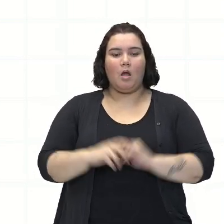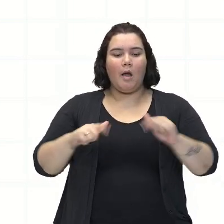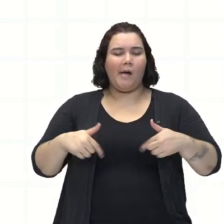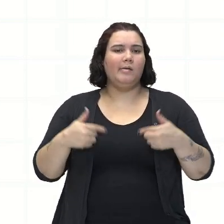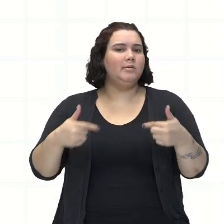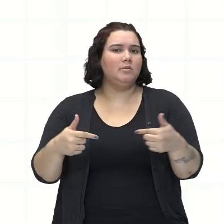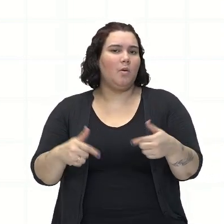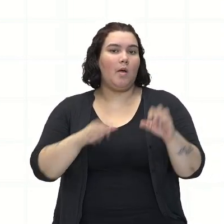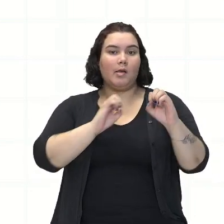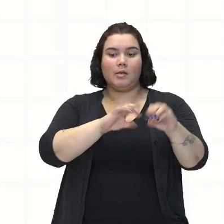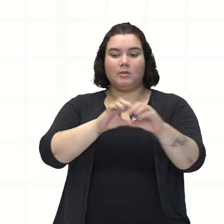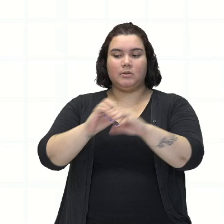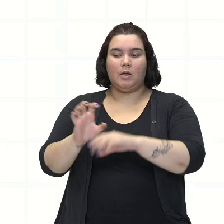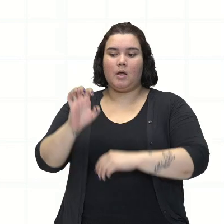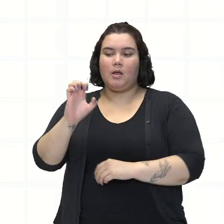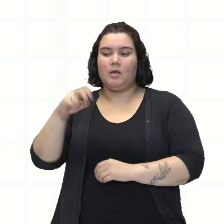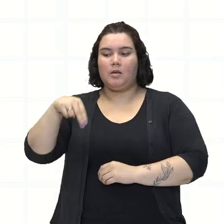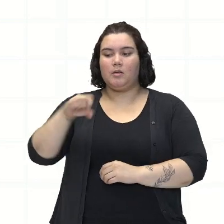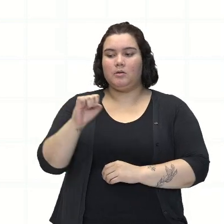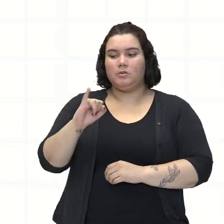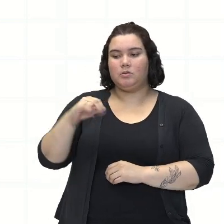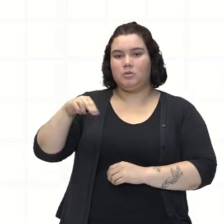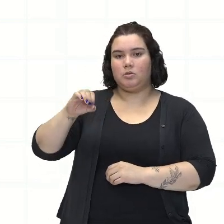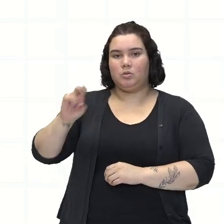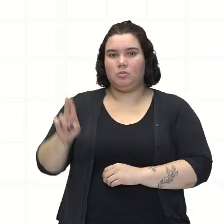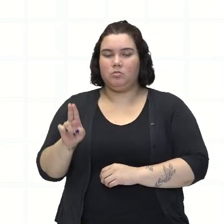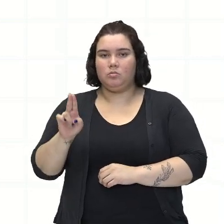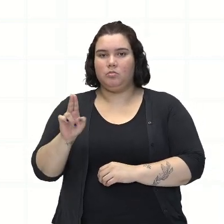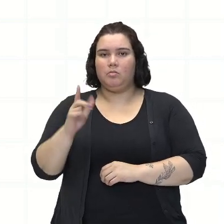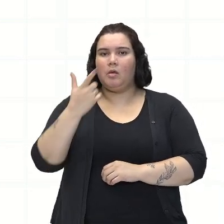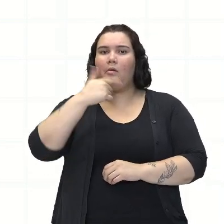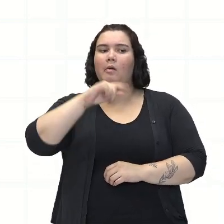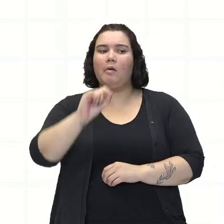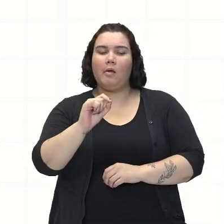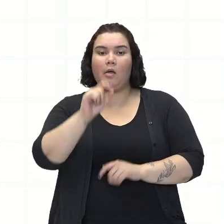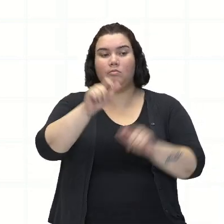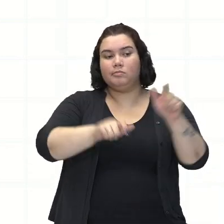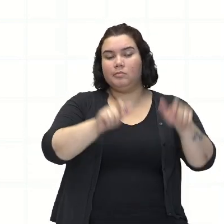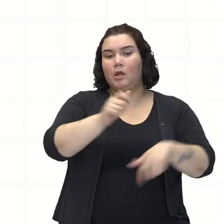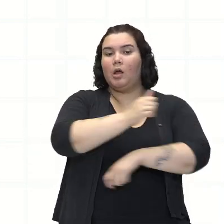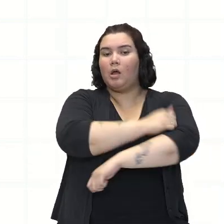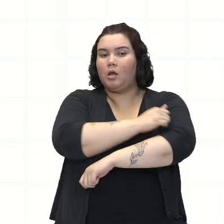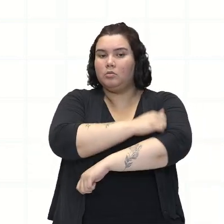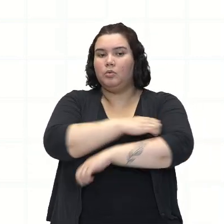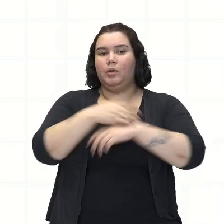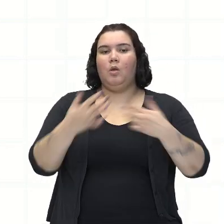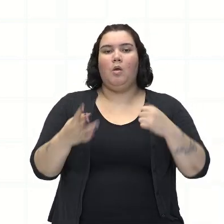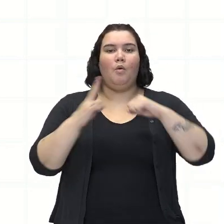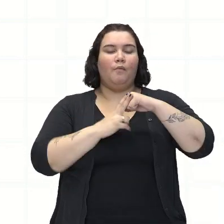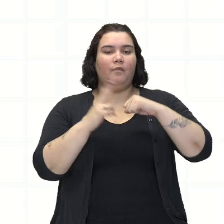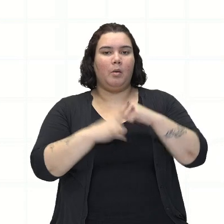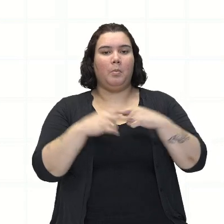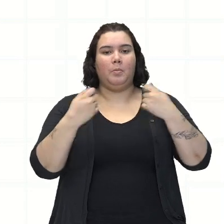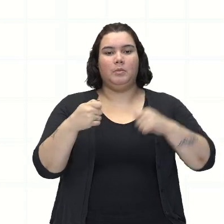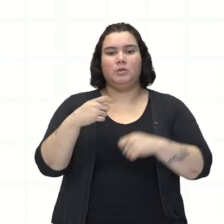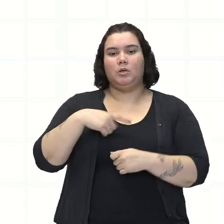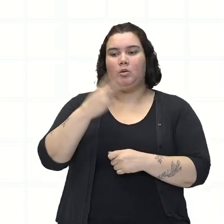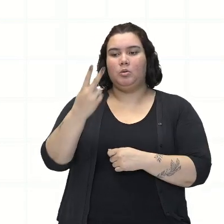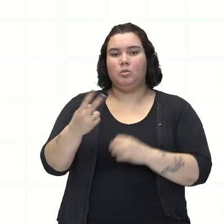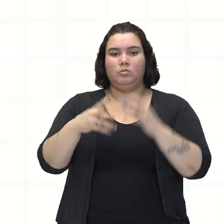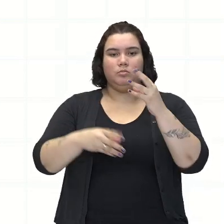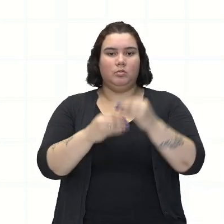né? A matéria. A quem? Aos alunos. Então, o verbo precisa de dois complementos, verbo transitivo